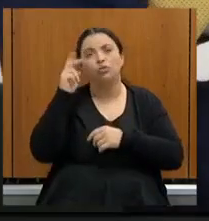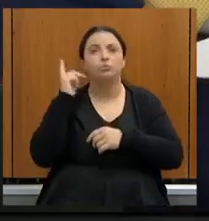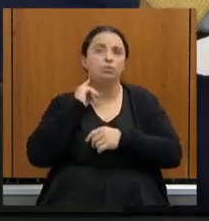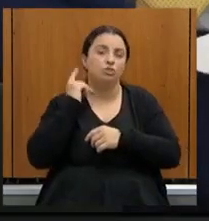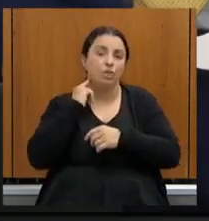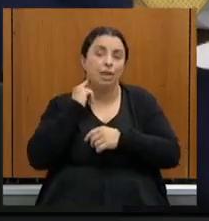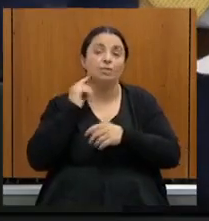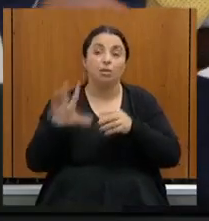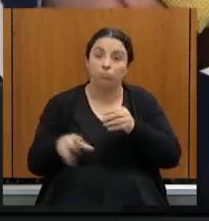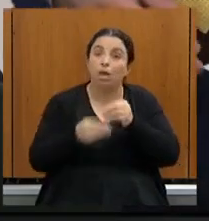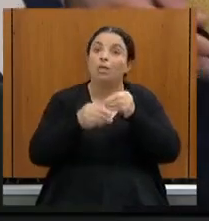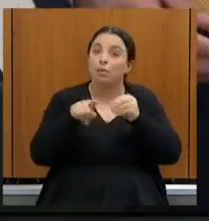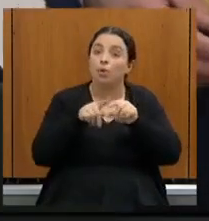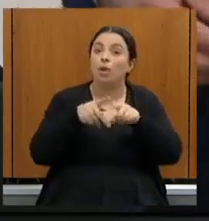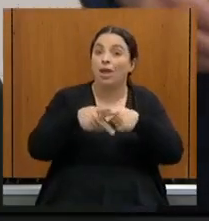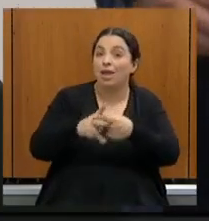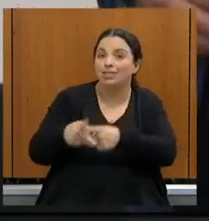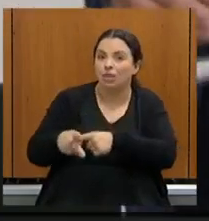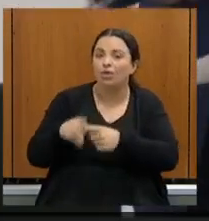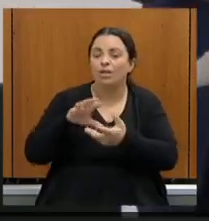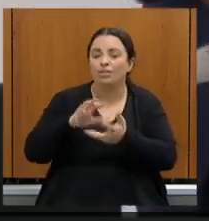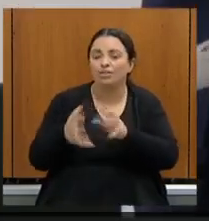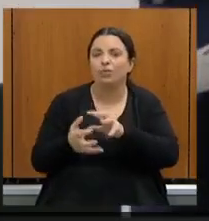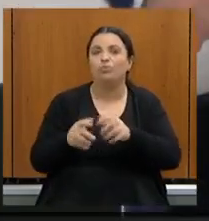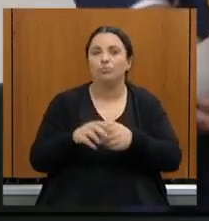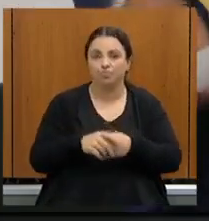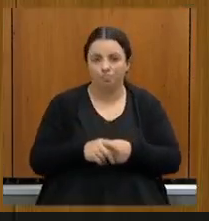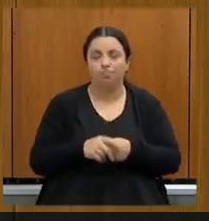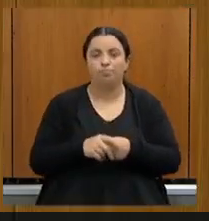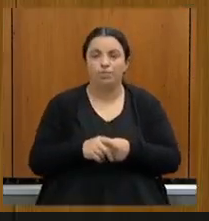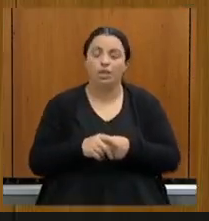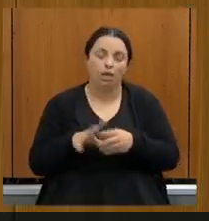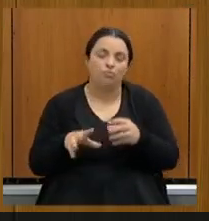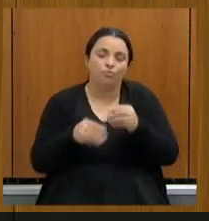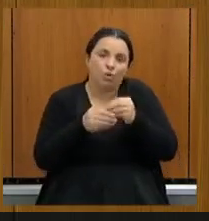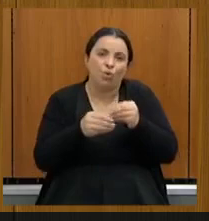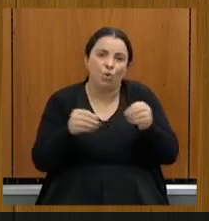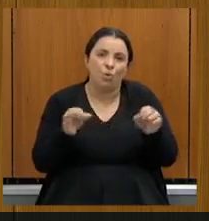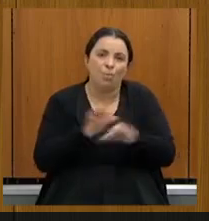vamos incluir restauração também né secretário que aí ele fica completo